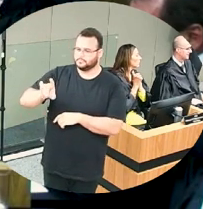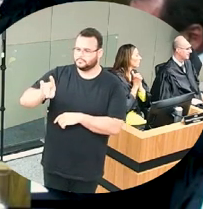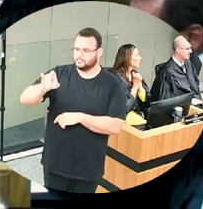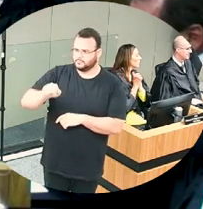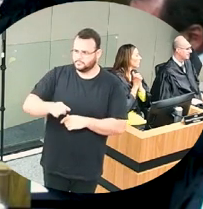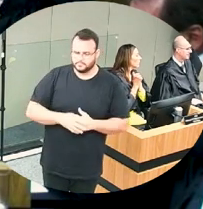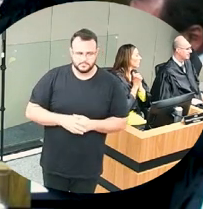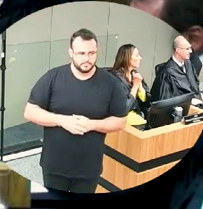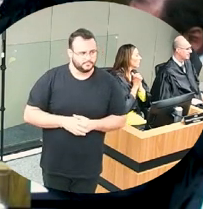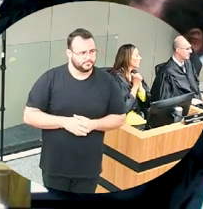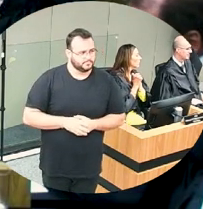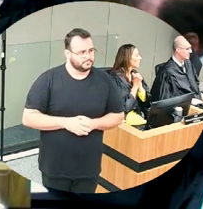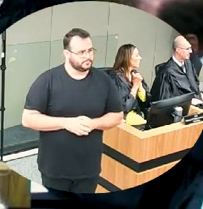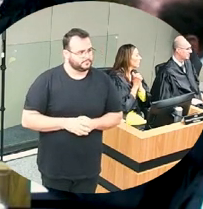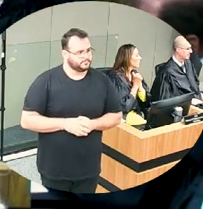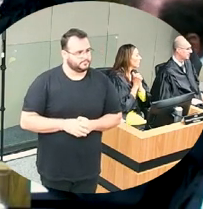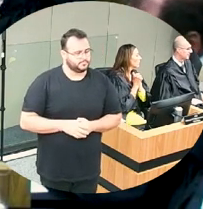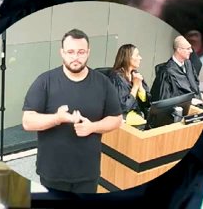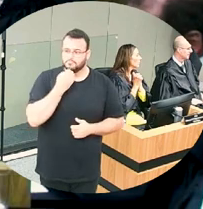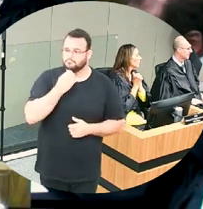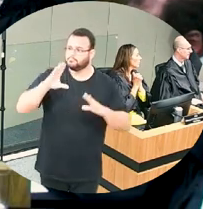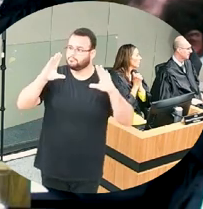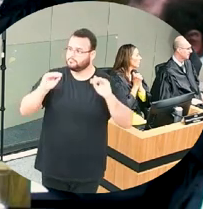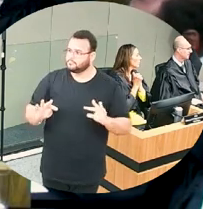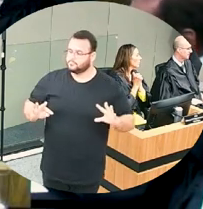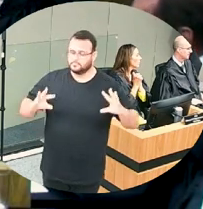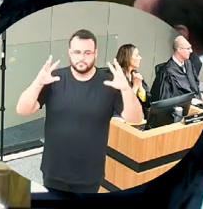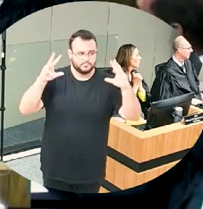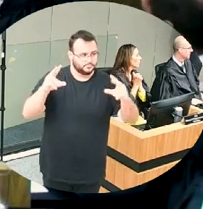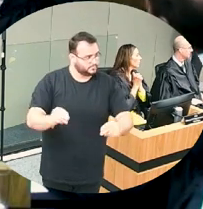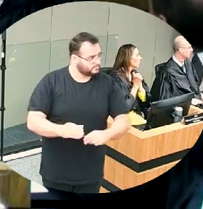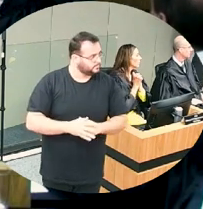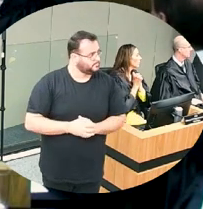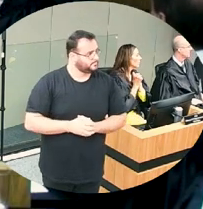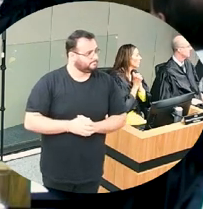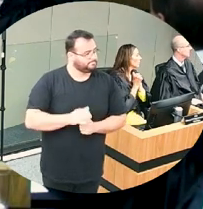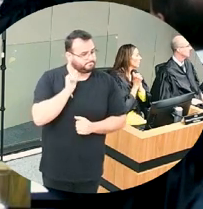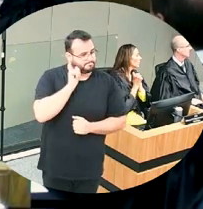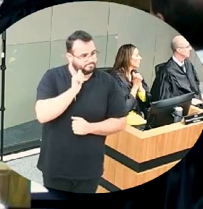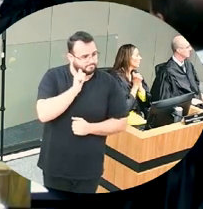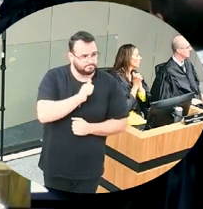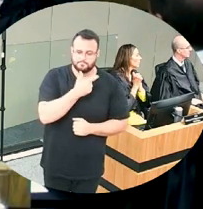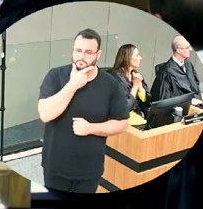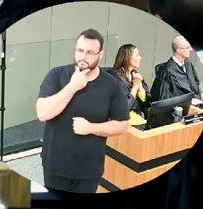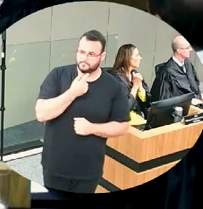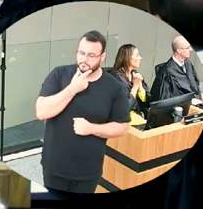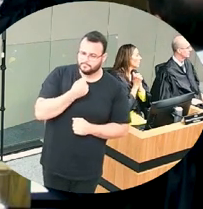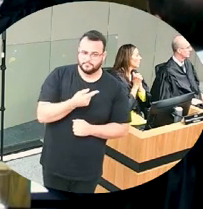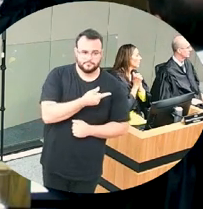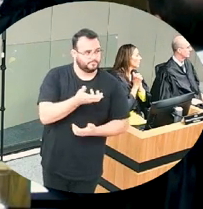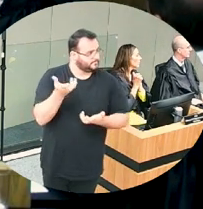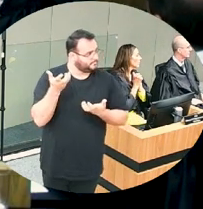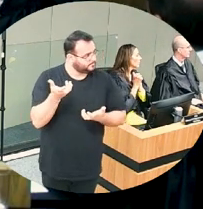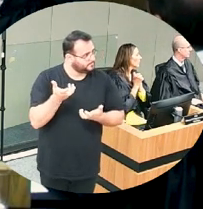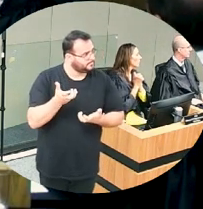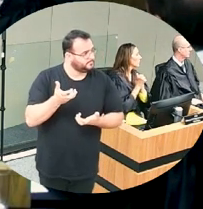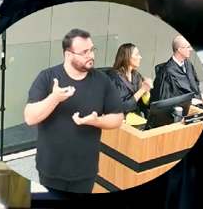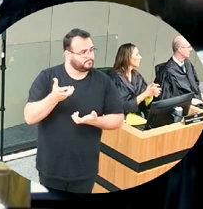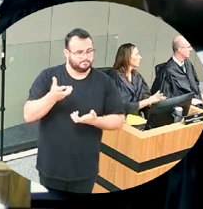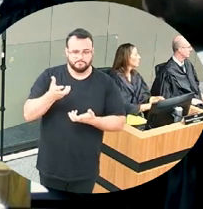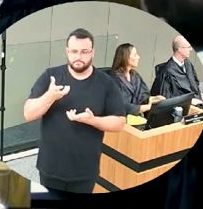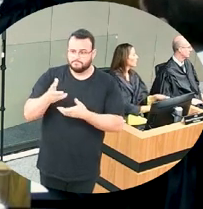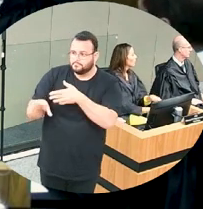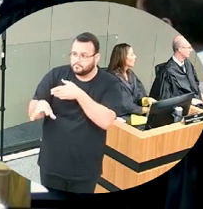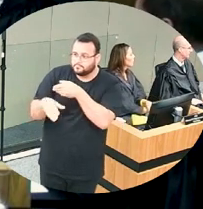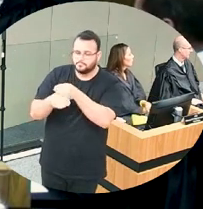Silva Prudêncio Boa noite a todos e a todas quero fazer um cumprimento muito